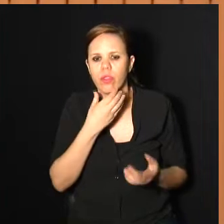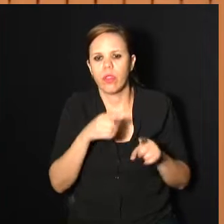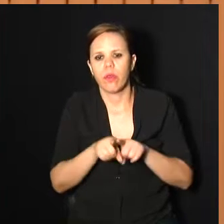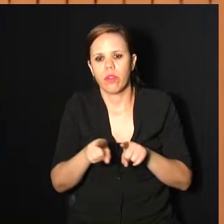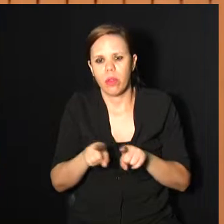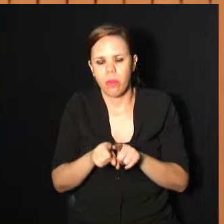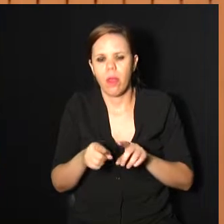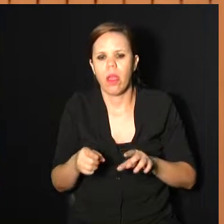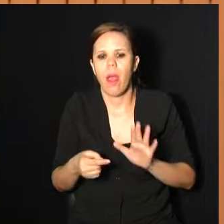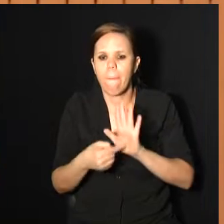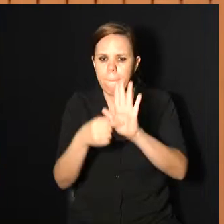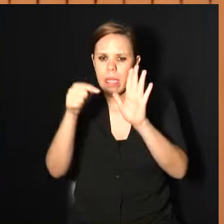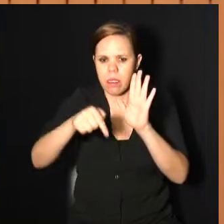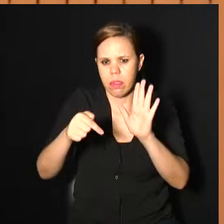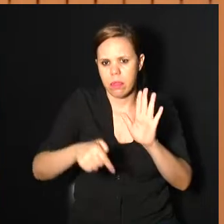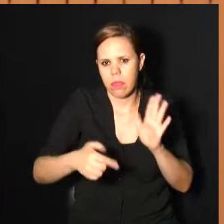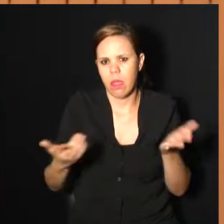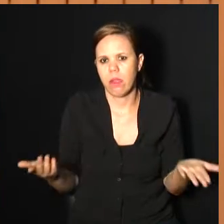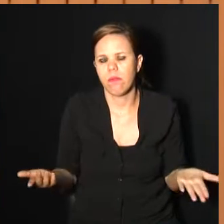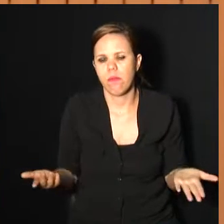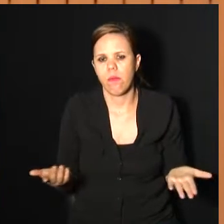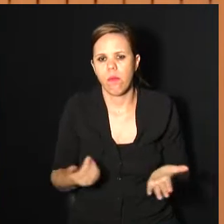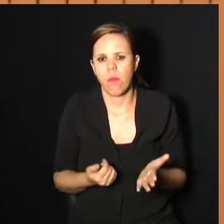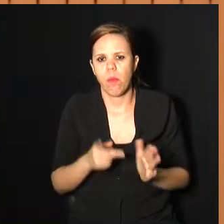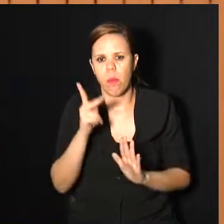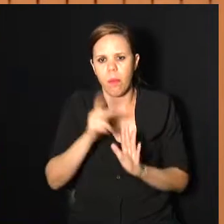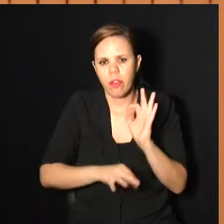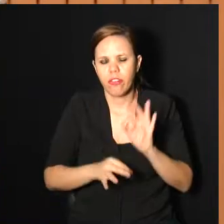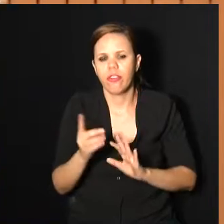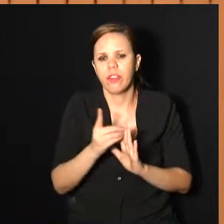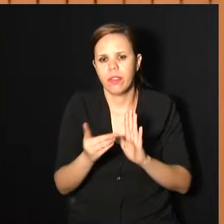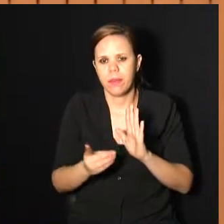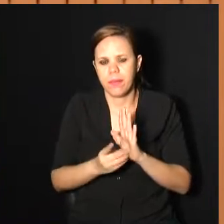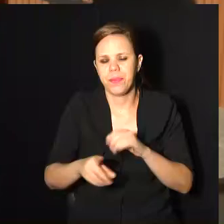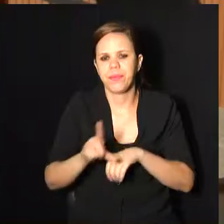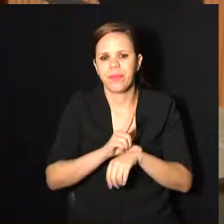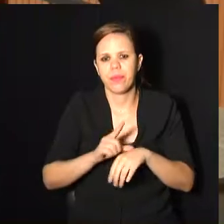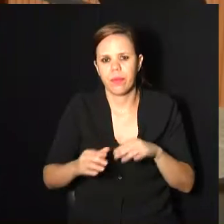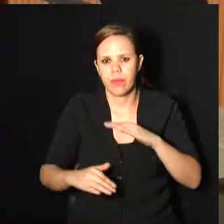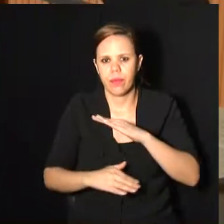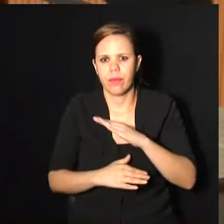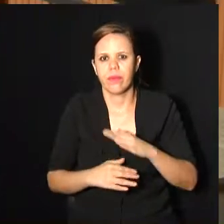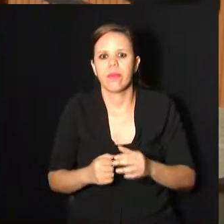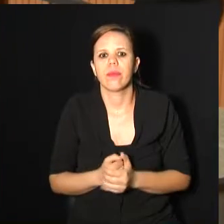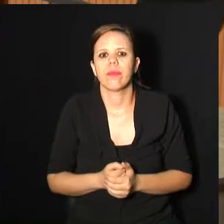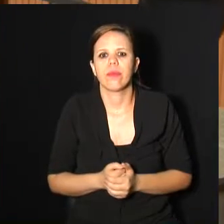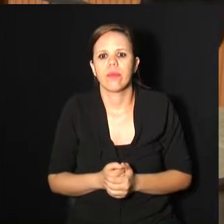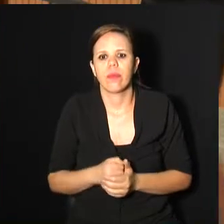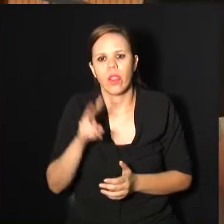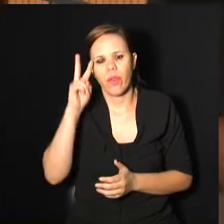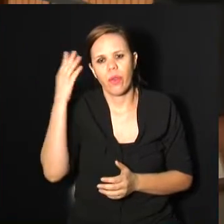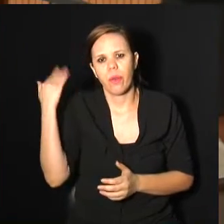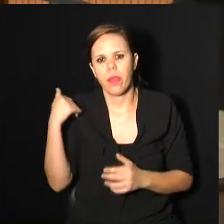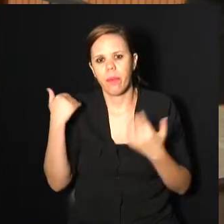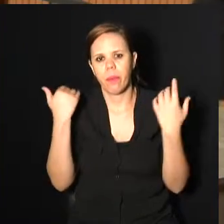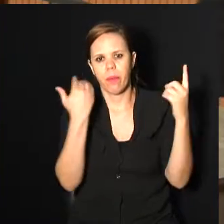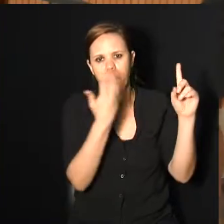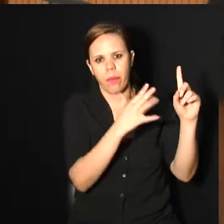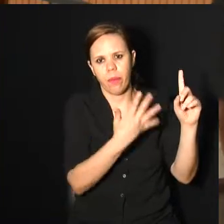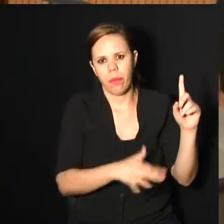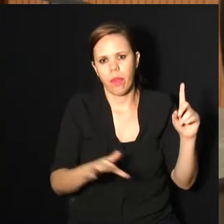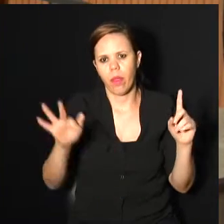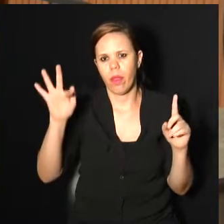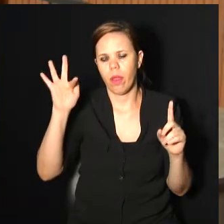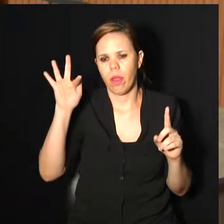apresentar o projeto de decreto legislativo. Também foi lembrado na noite de homenagens